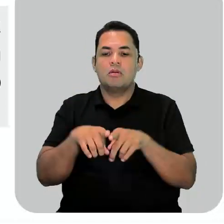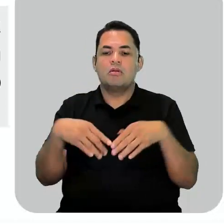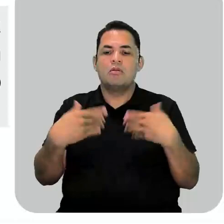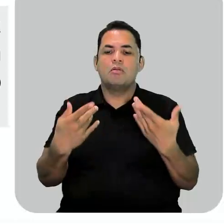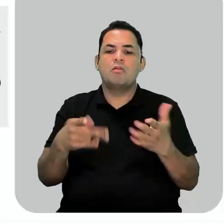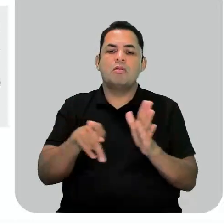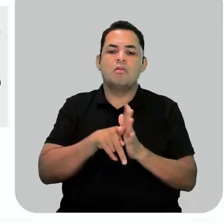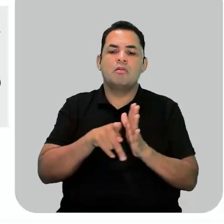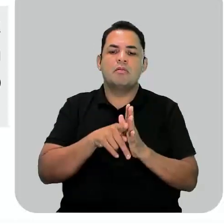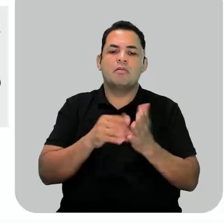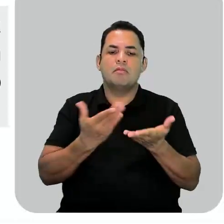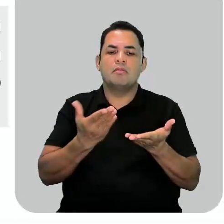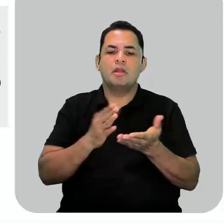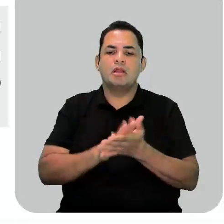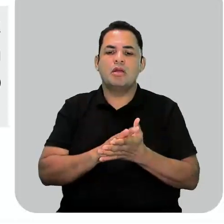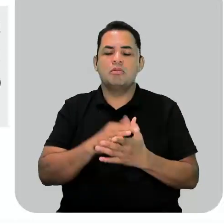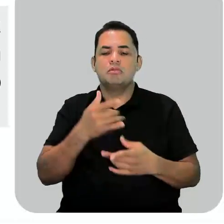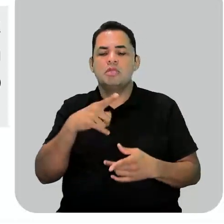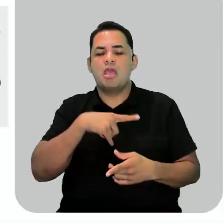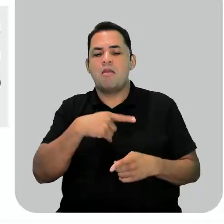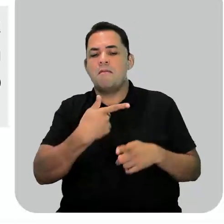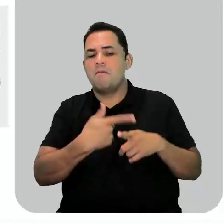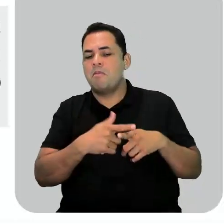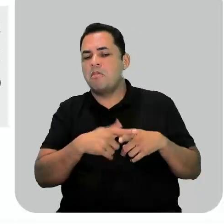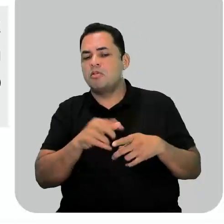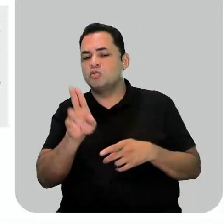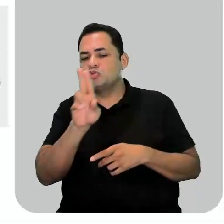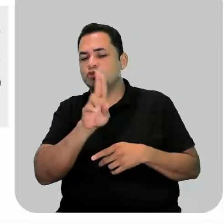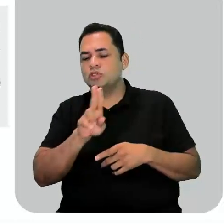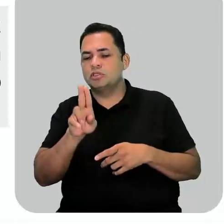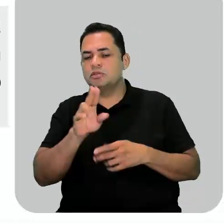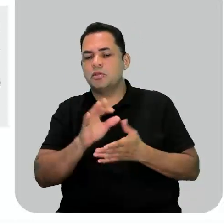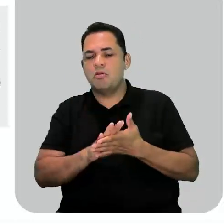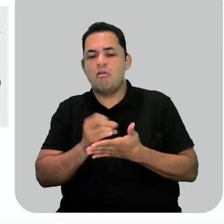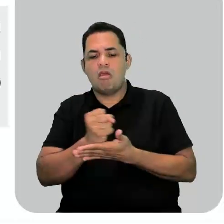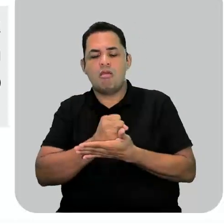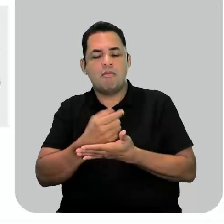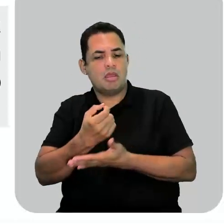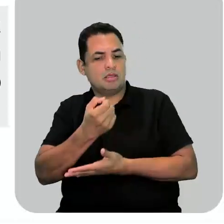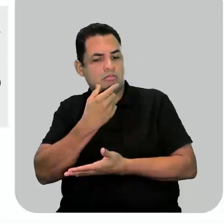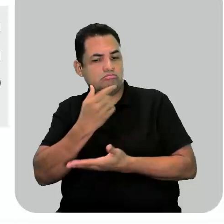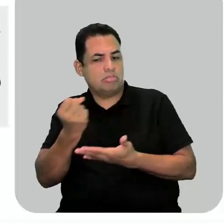a sobrecarregar o seu organismo com medicações inadequadas.